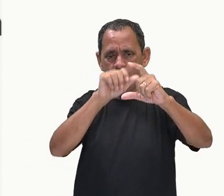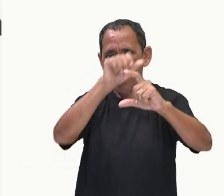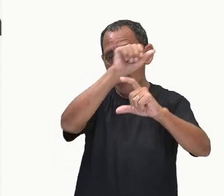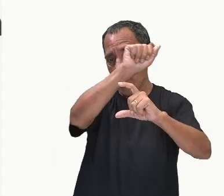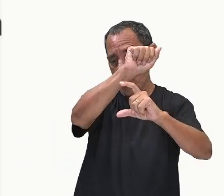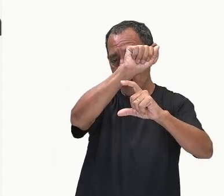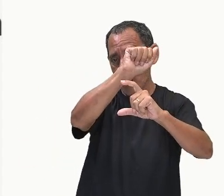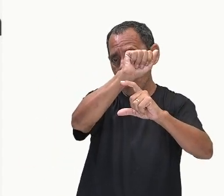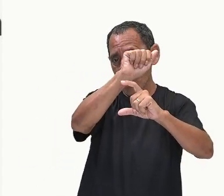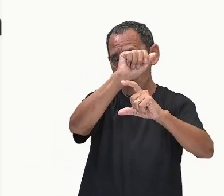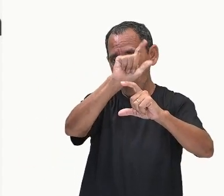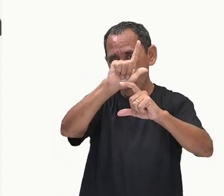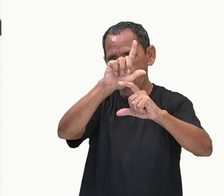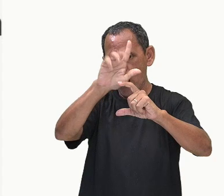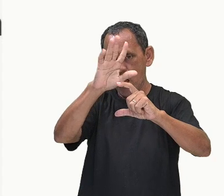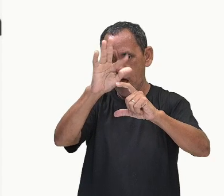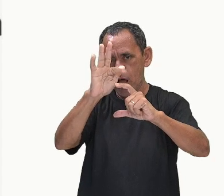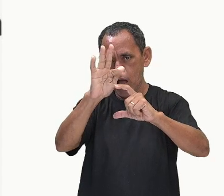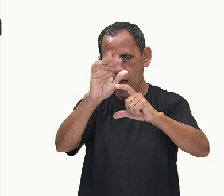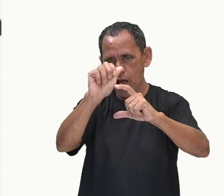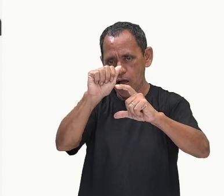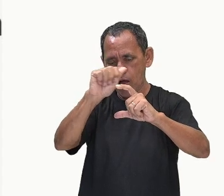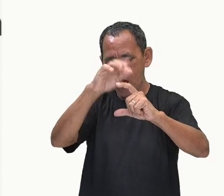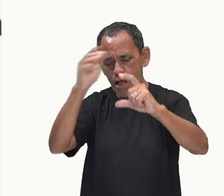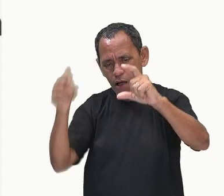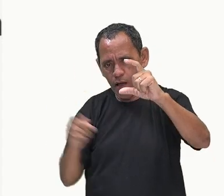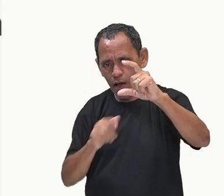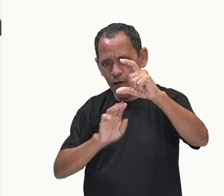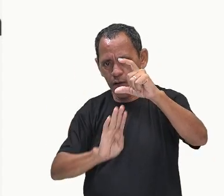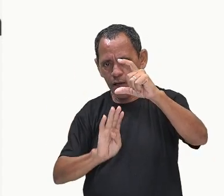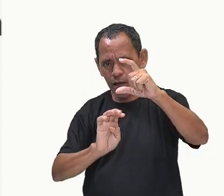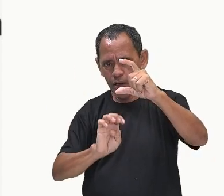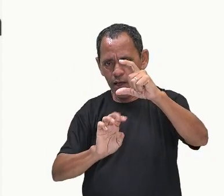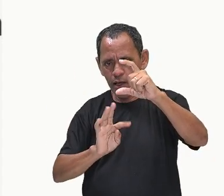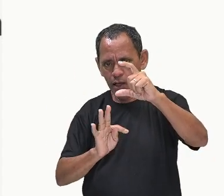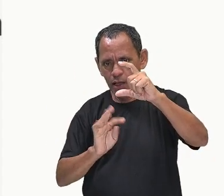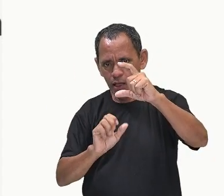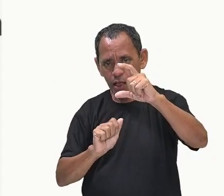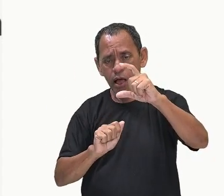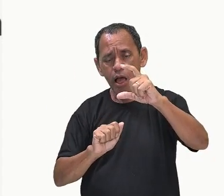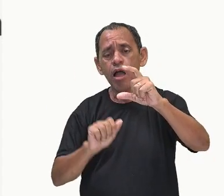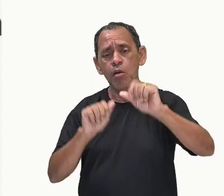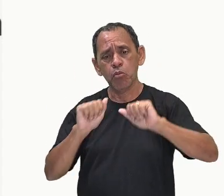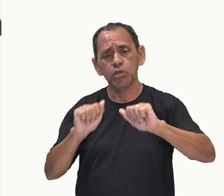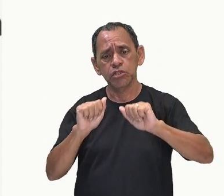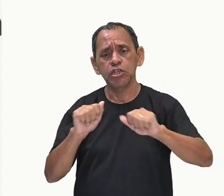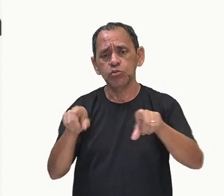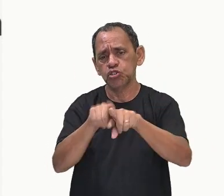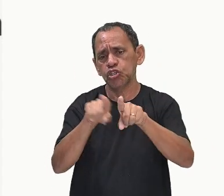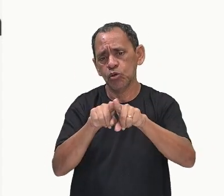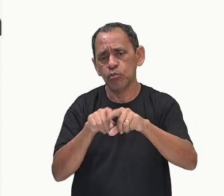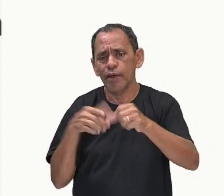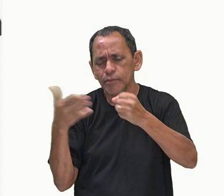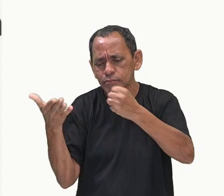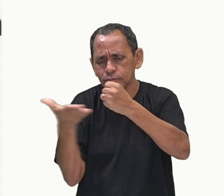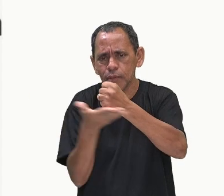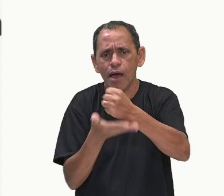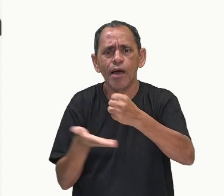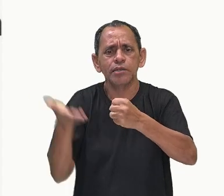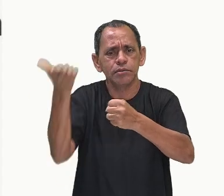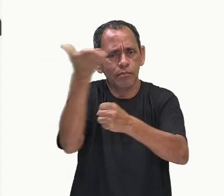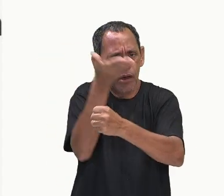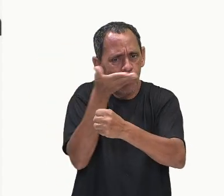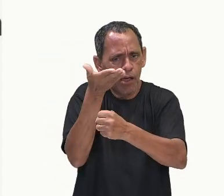beta, ou o contrário, Dependendo aí, podemos chamar aí de alfa de baixo, de beta de cima, tá